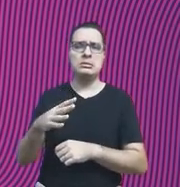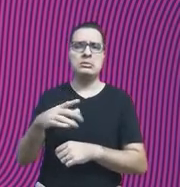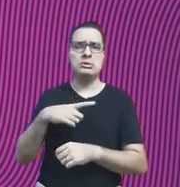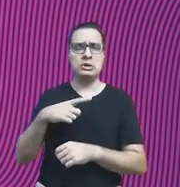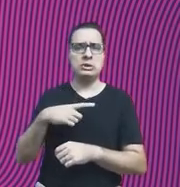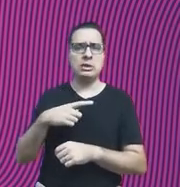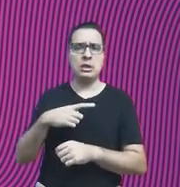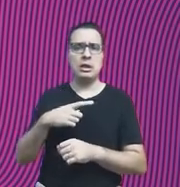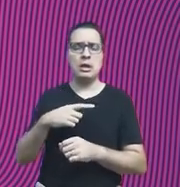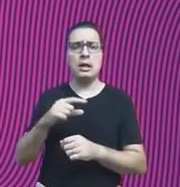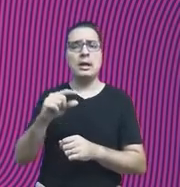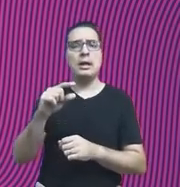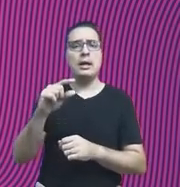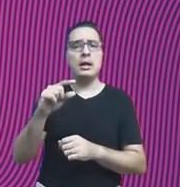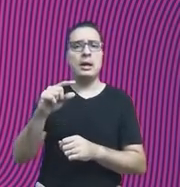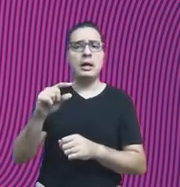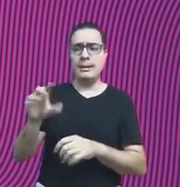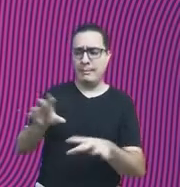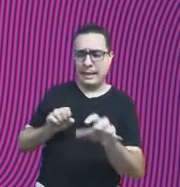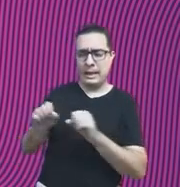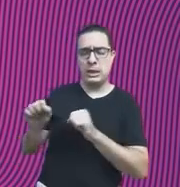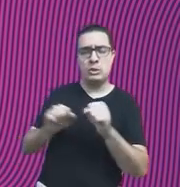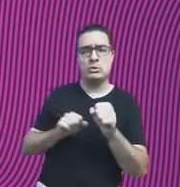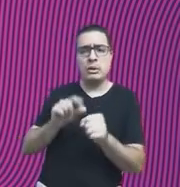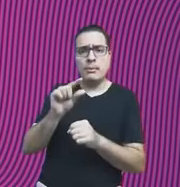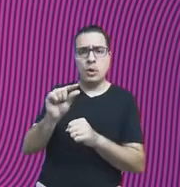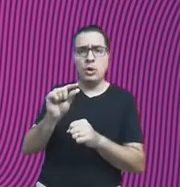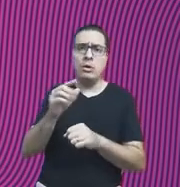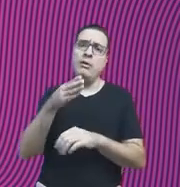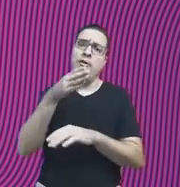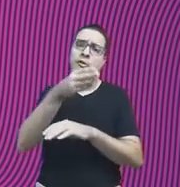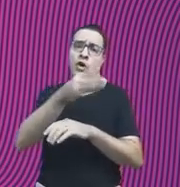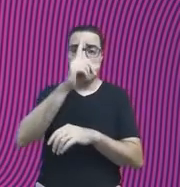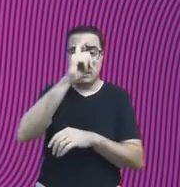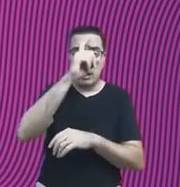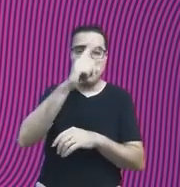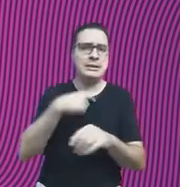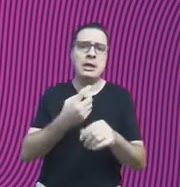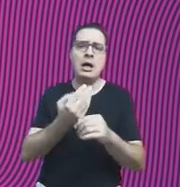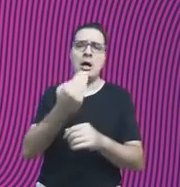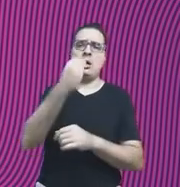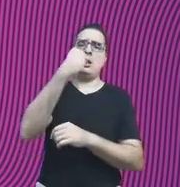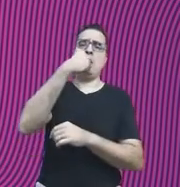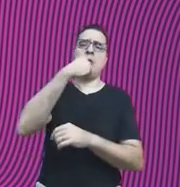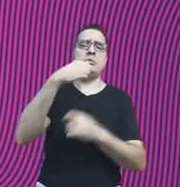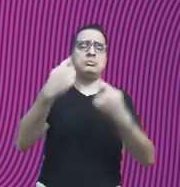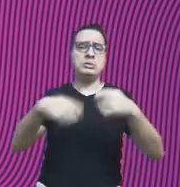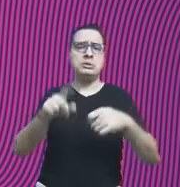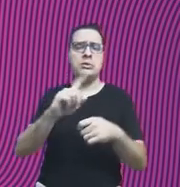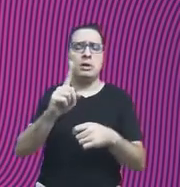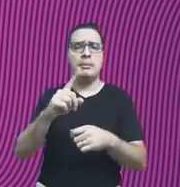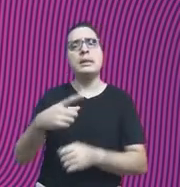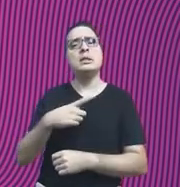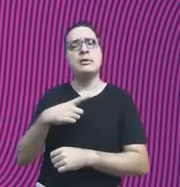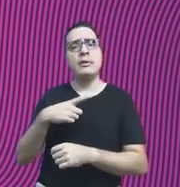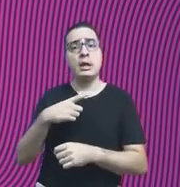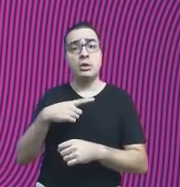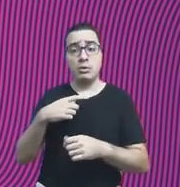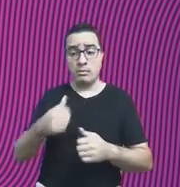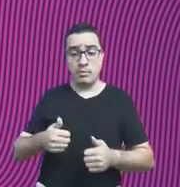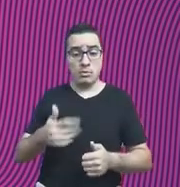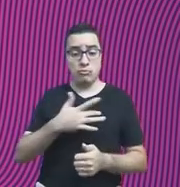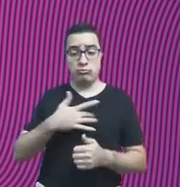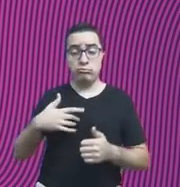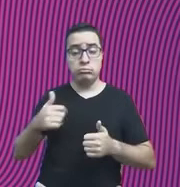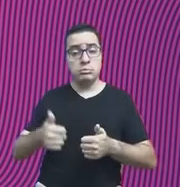de infecção, quer dizer, que foram hospitalizados, mas não foram entubados, mas que tiveram uma recuperação longa, uma